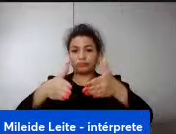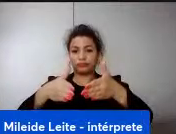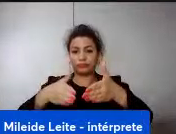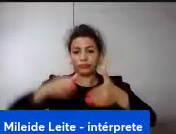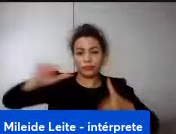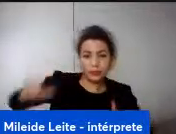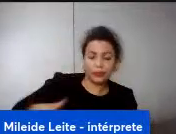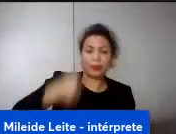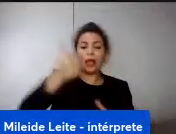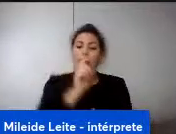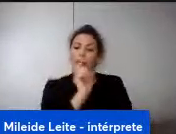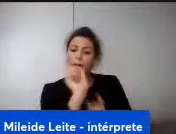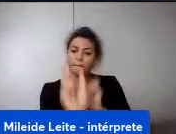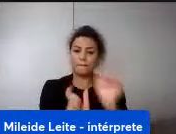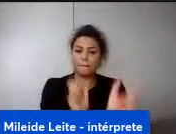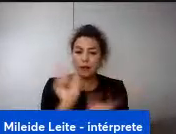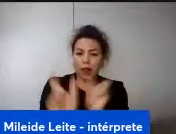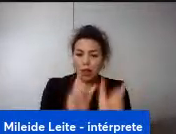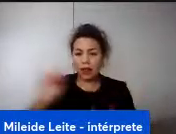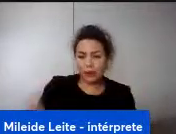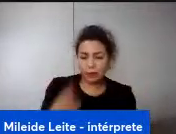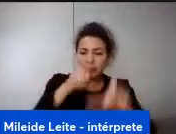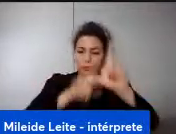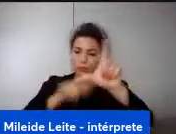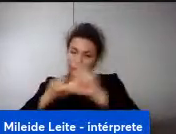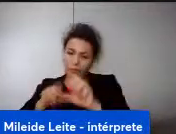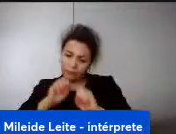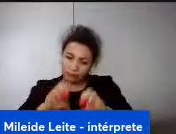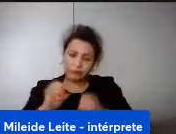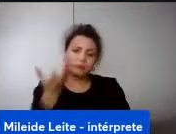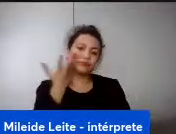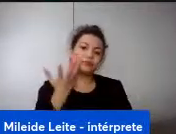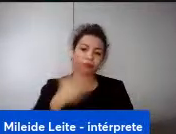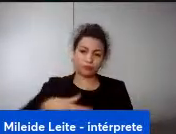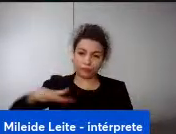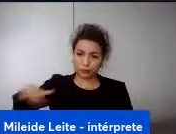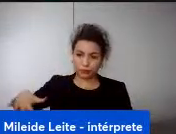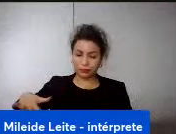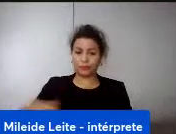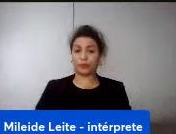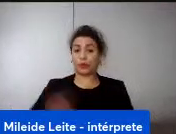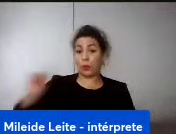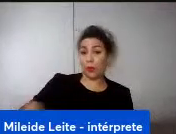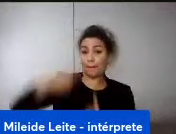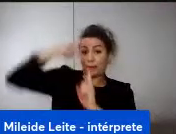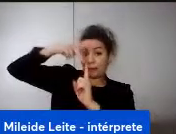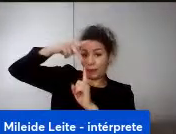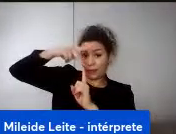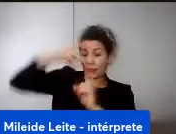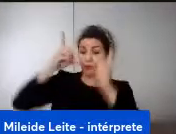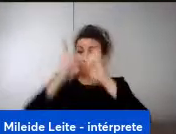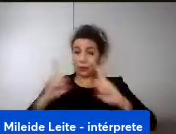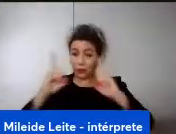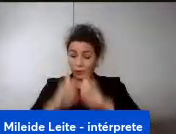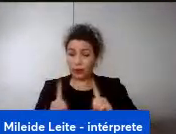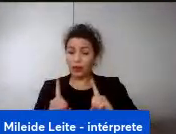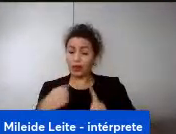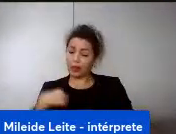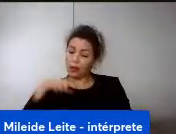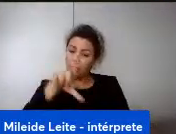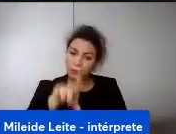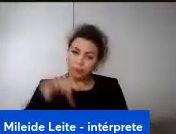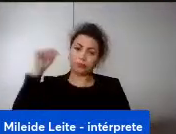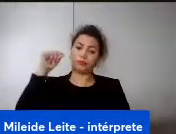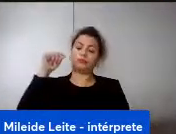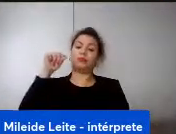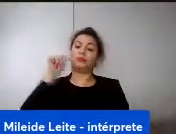primeiras, né, palavras, das primeiras letras para as crianças. Então, o primeiro princípio didático que eu selecionei